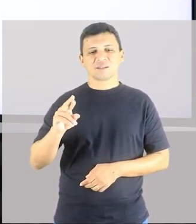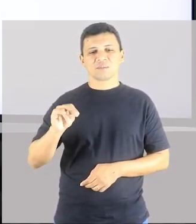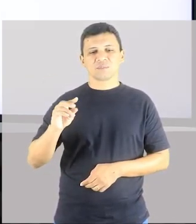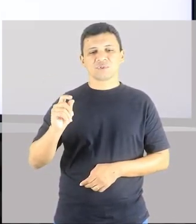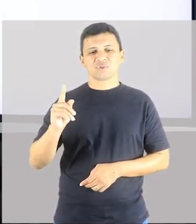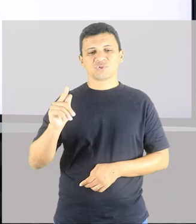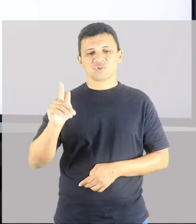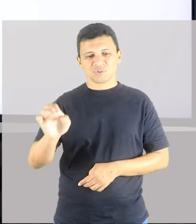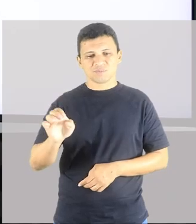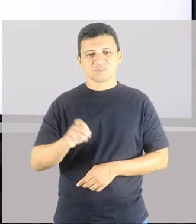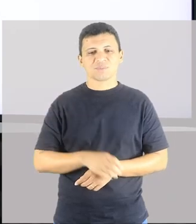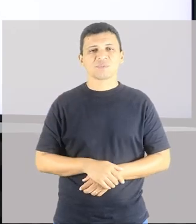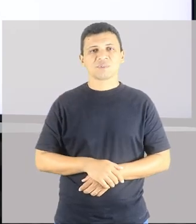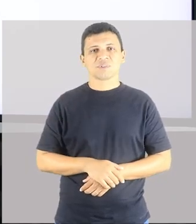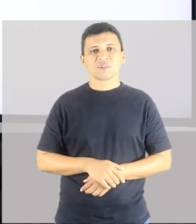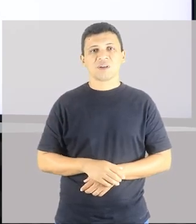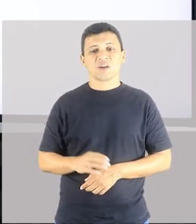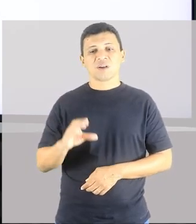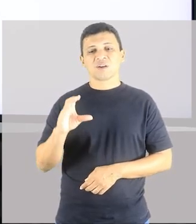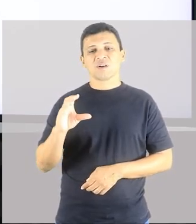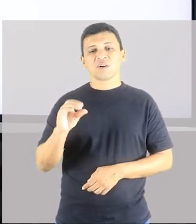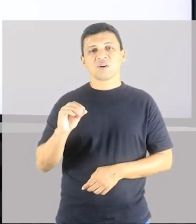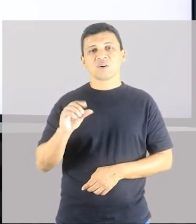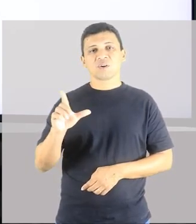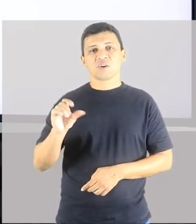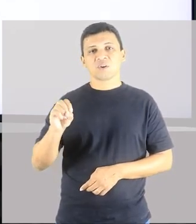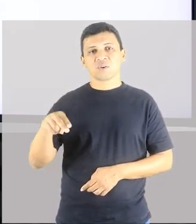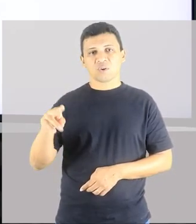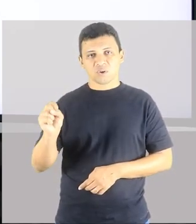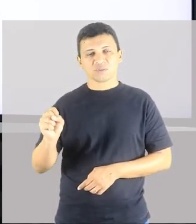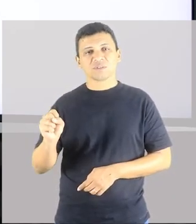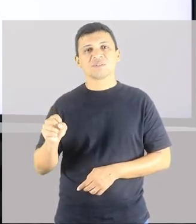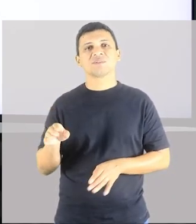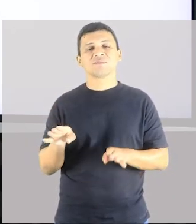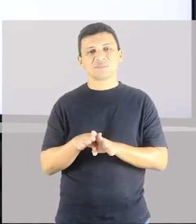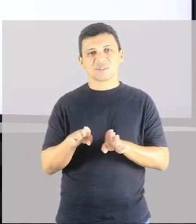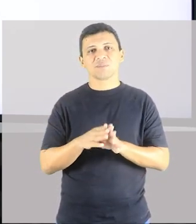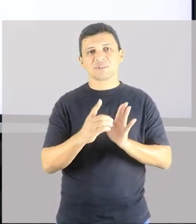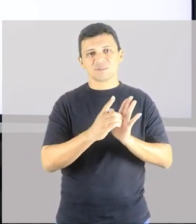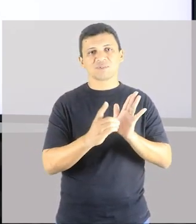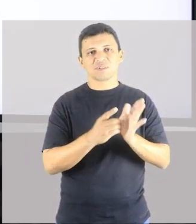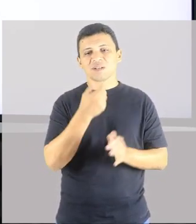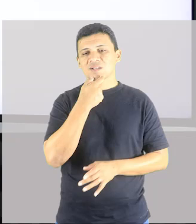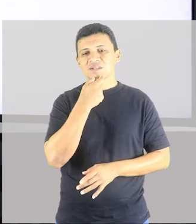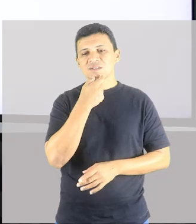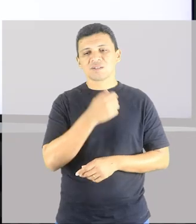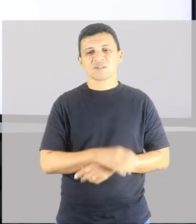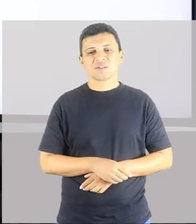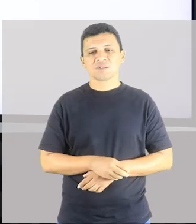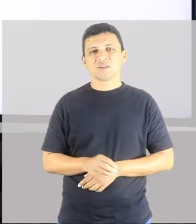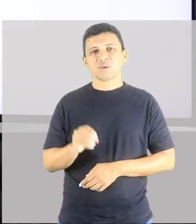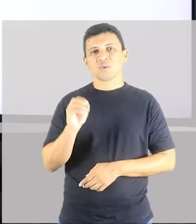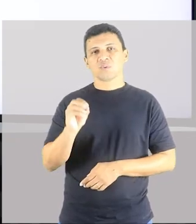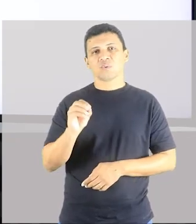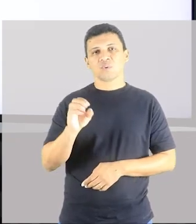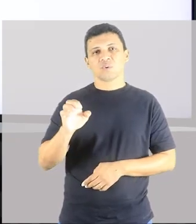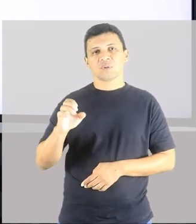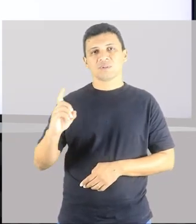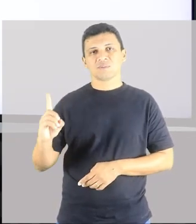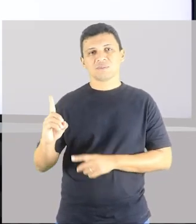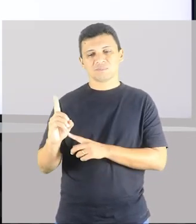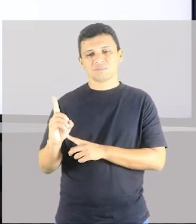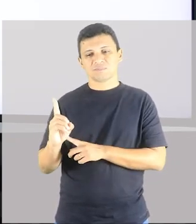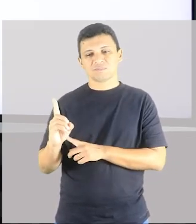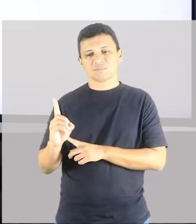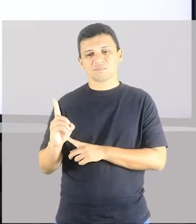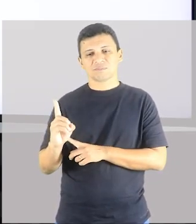da Cambridge, Collins Dictionary, outra referência também da língua inglesa, OED. OED é